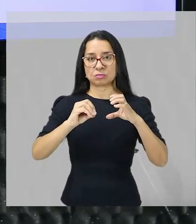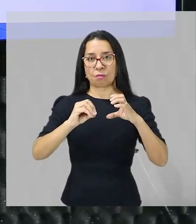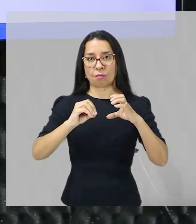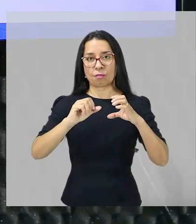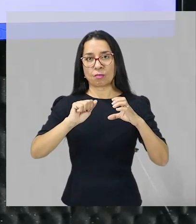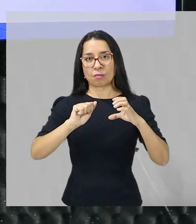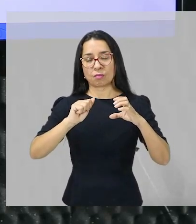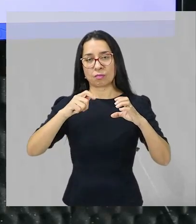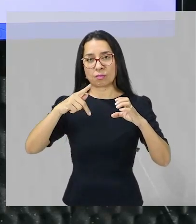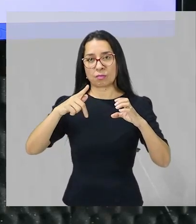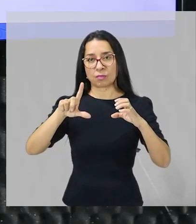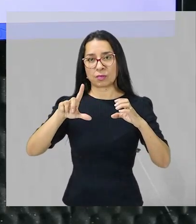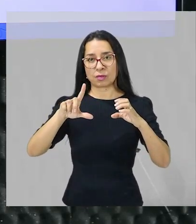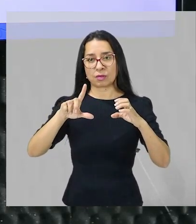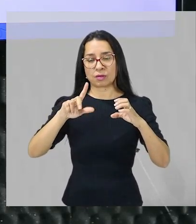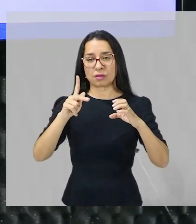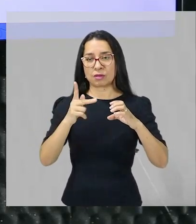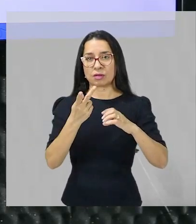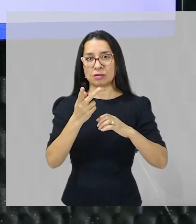tá?